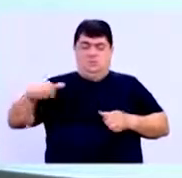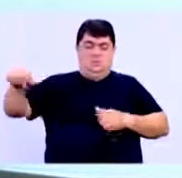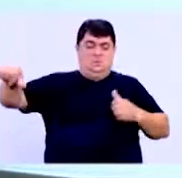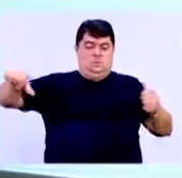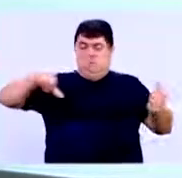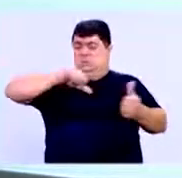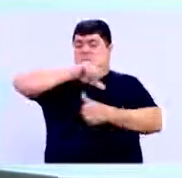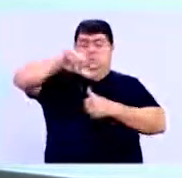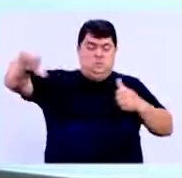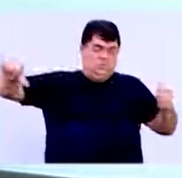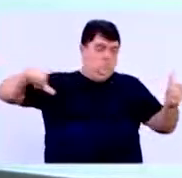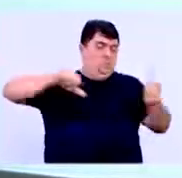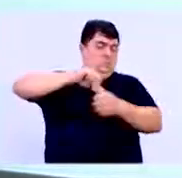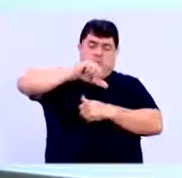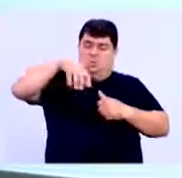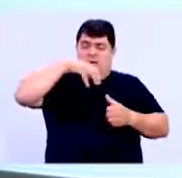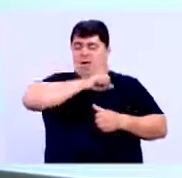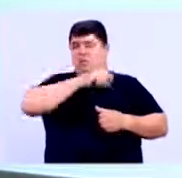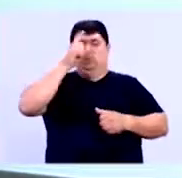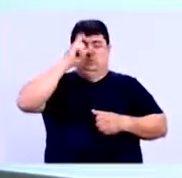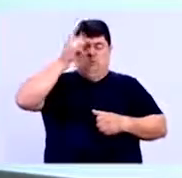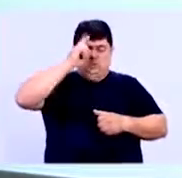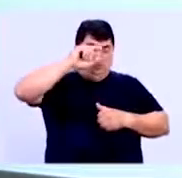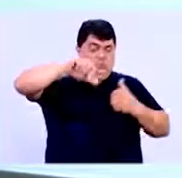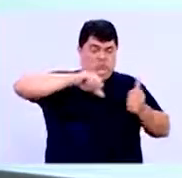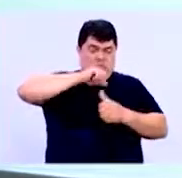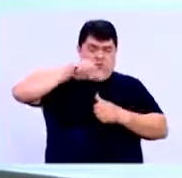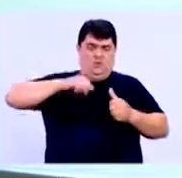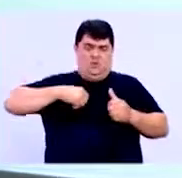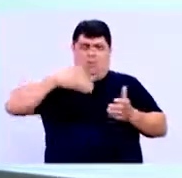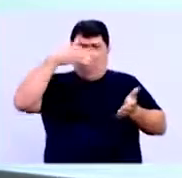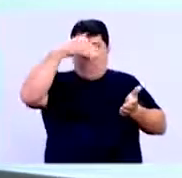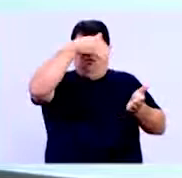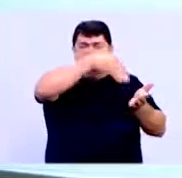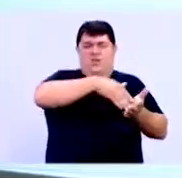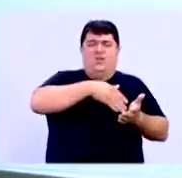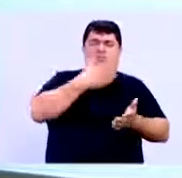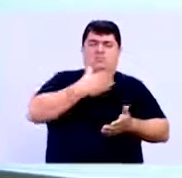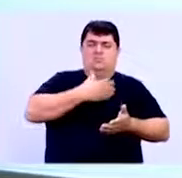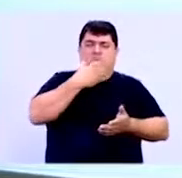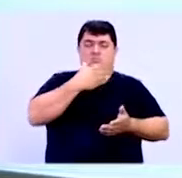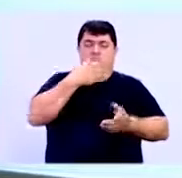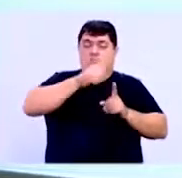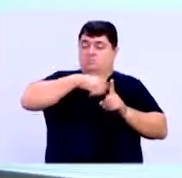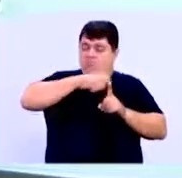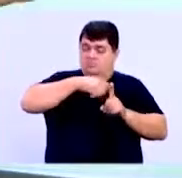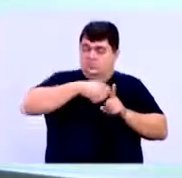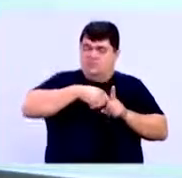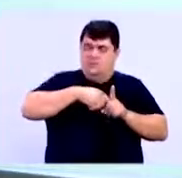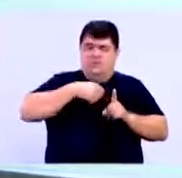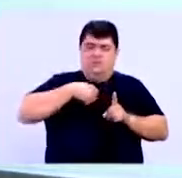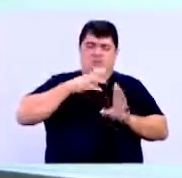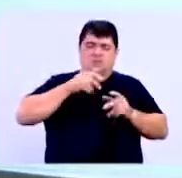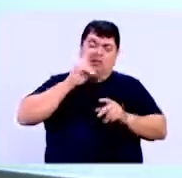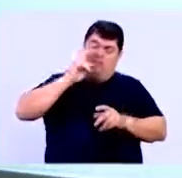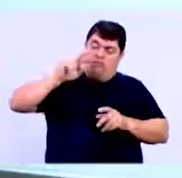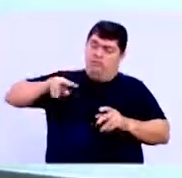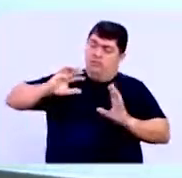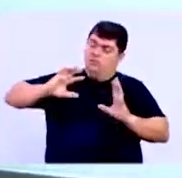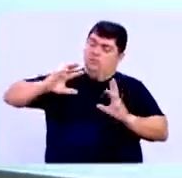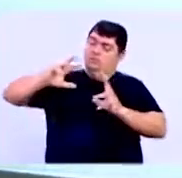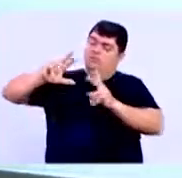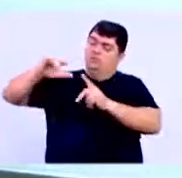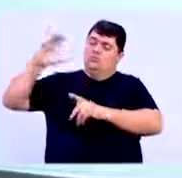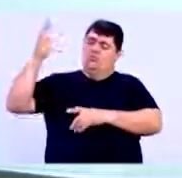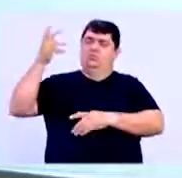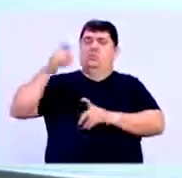extremo movimento, todos os dias. Ao final do mês, você consegue ter um olhar de todas as entradas que ocorreram no período de